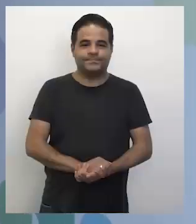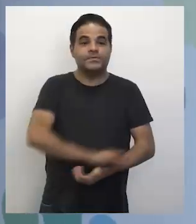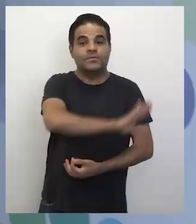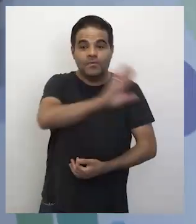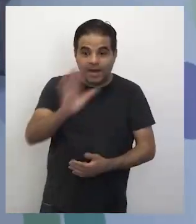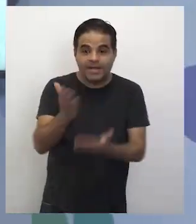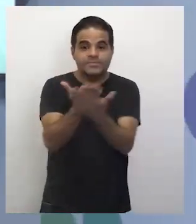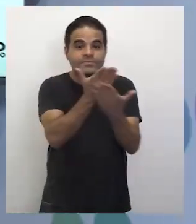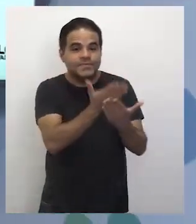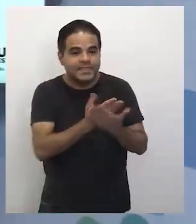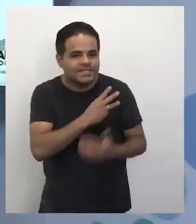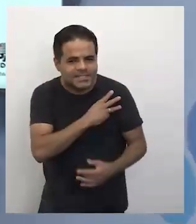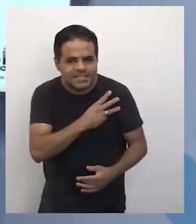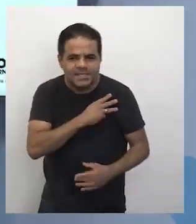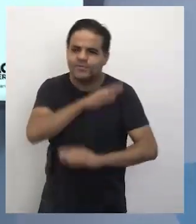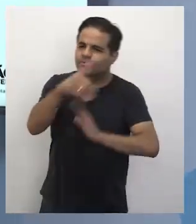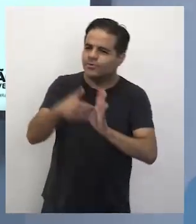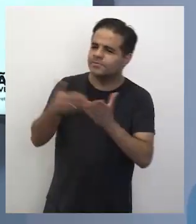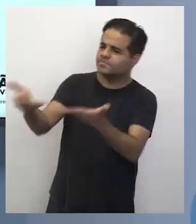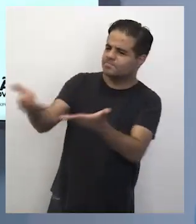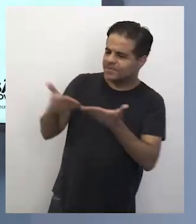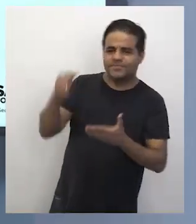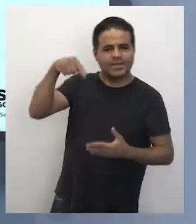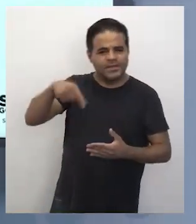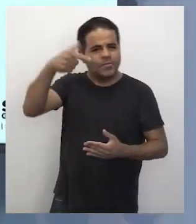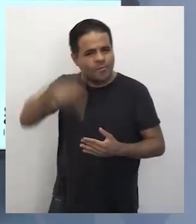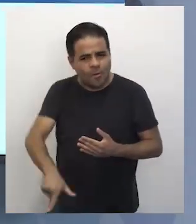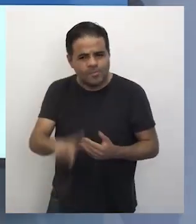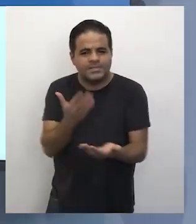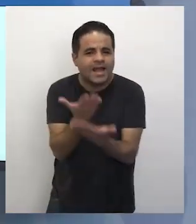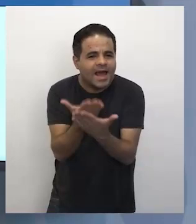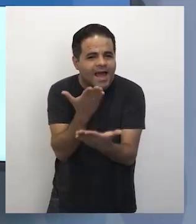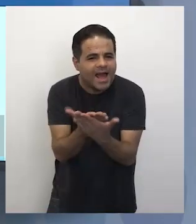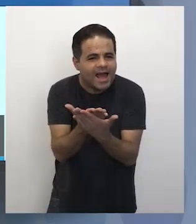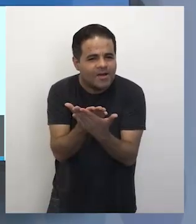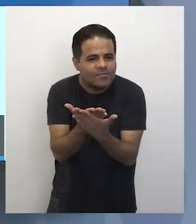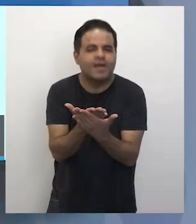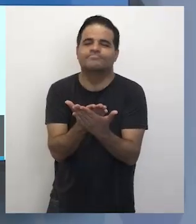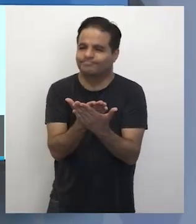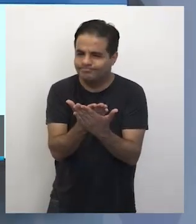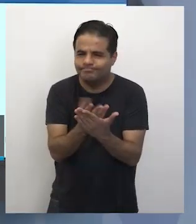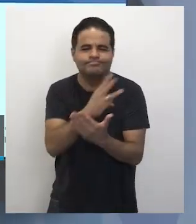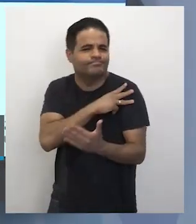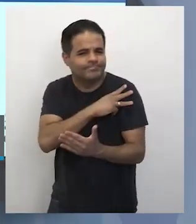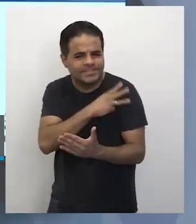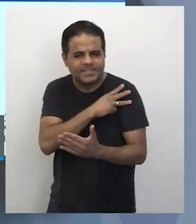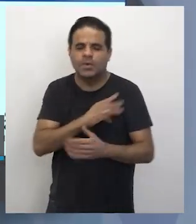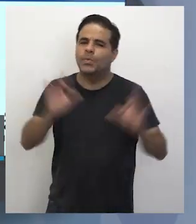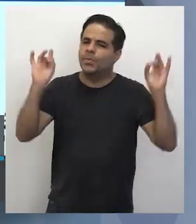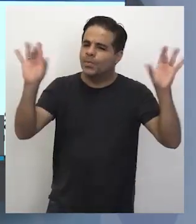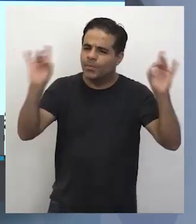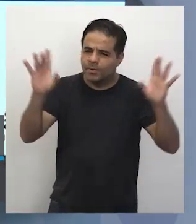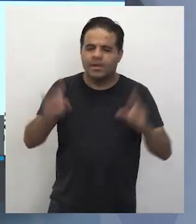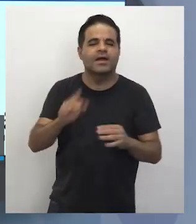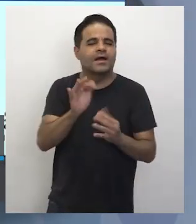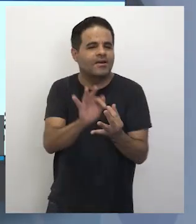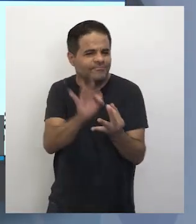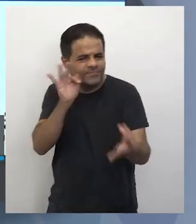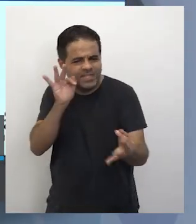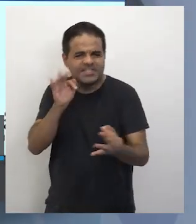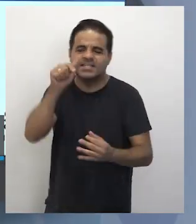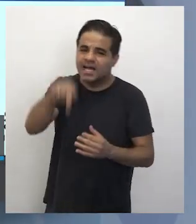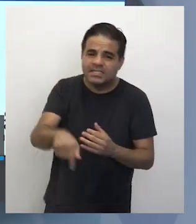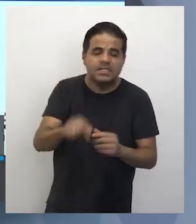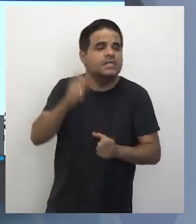Olá, estudantes do Terceirão, sejam bem-vindos para mais essa aula do Terceirão aqui, uma aula de física, e vamos falar um